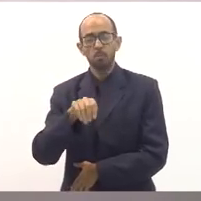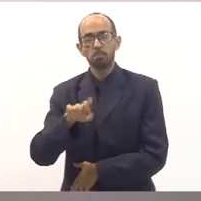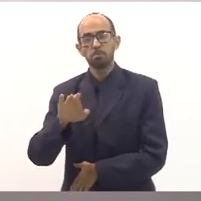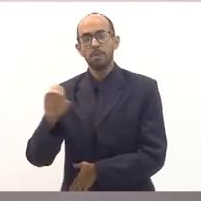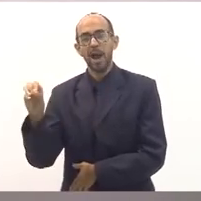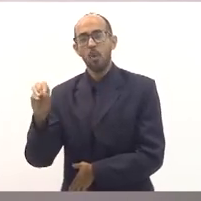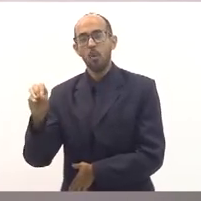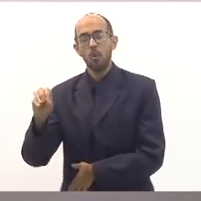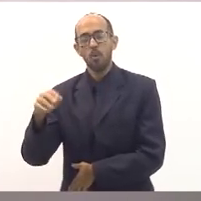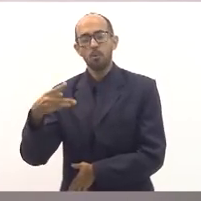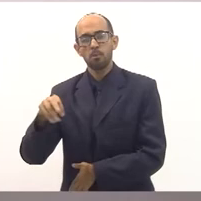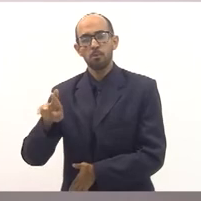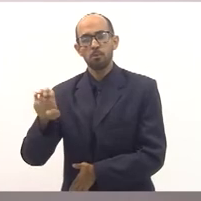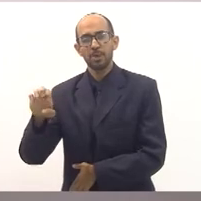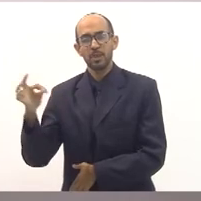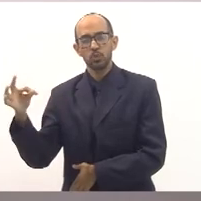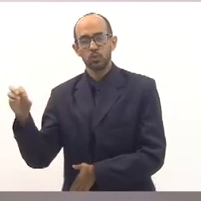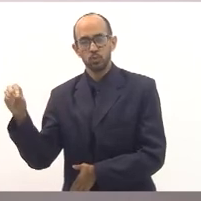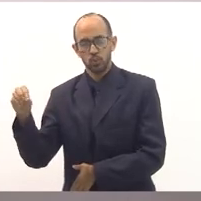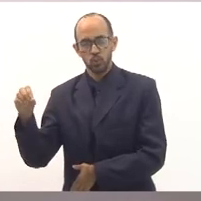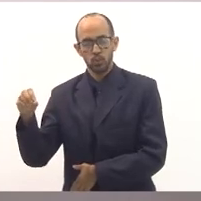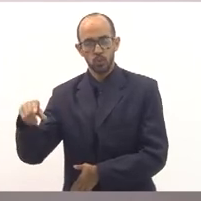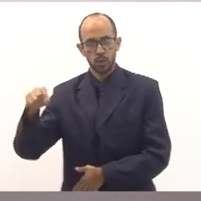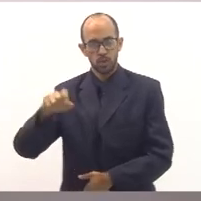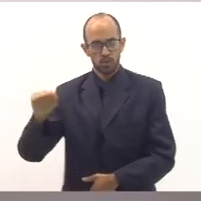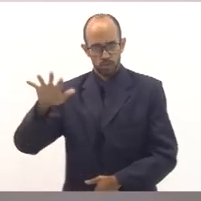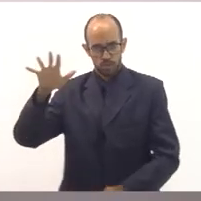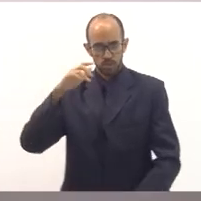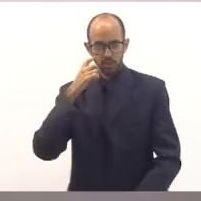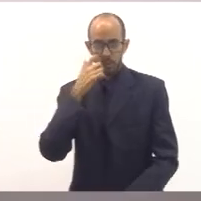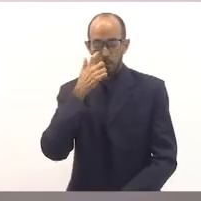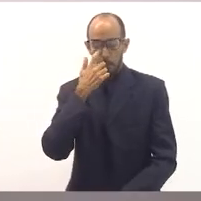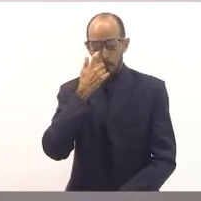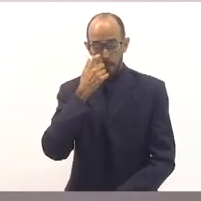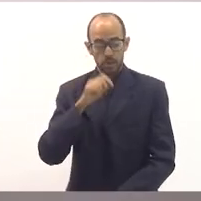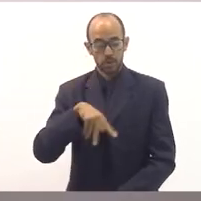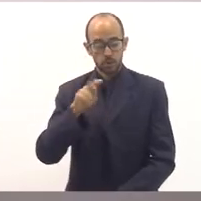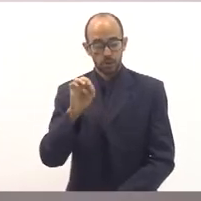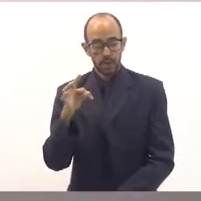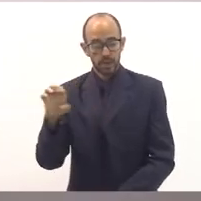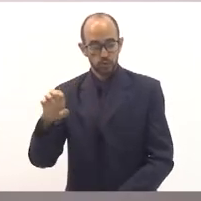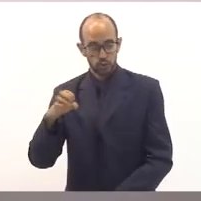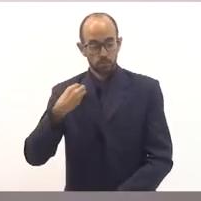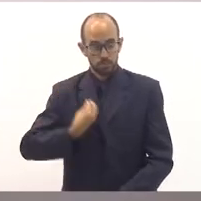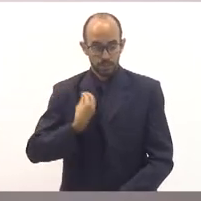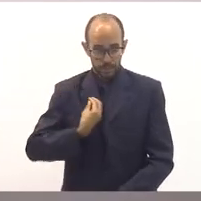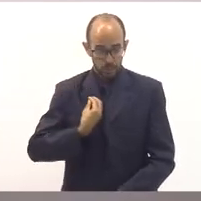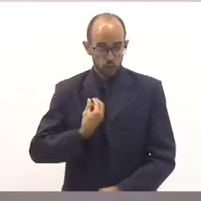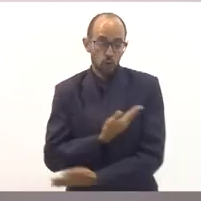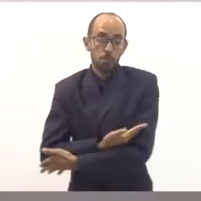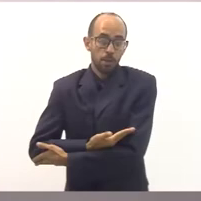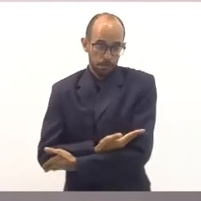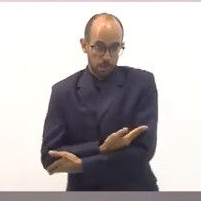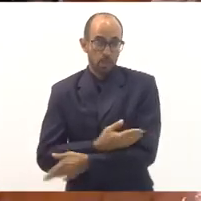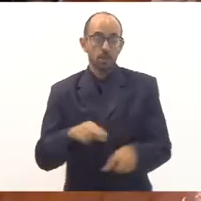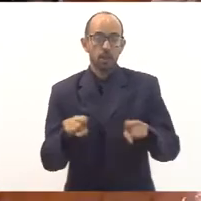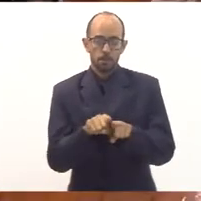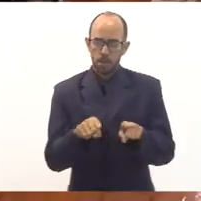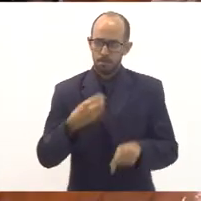comunidade do Barro Preto Então eu queria que Pet presente seu bebê presente